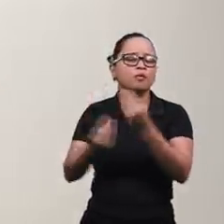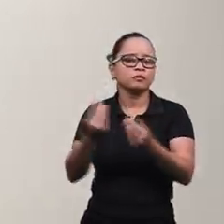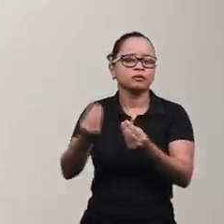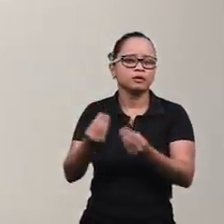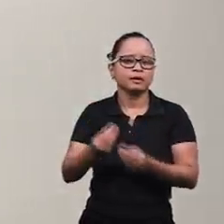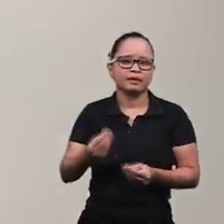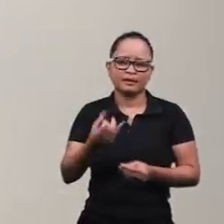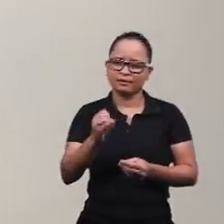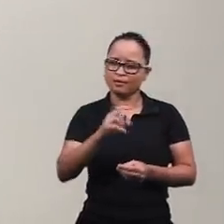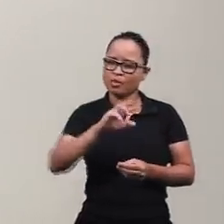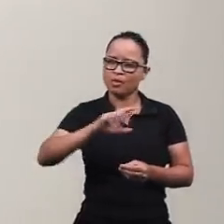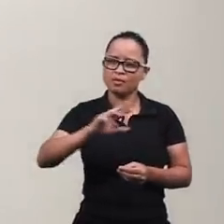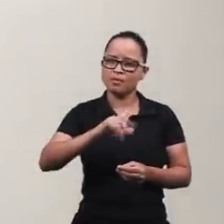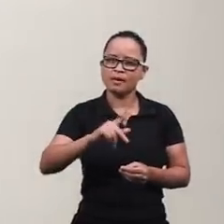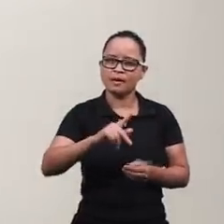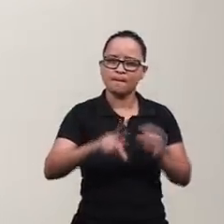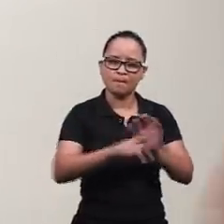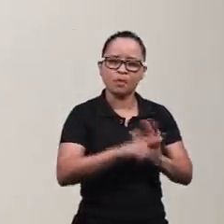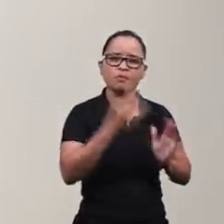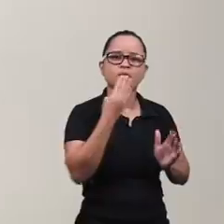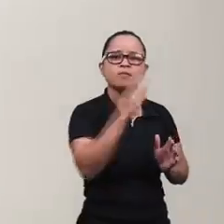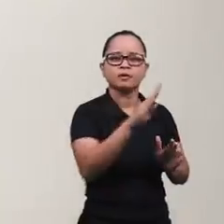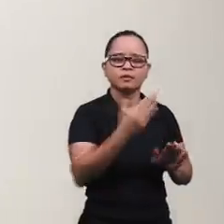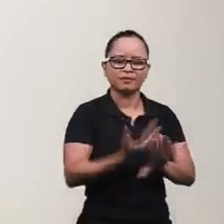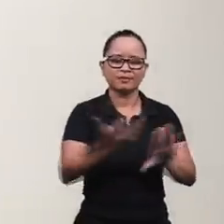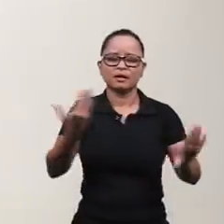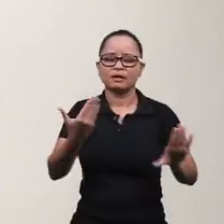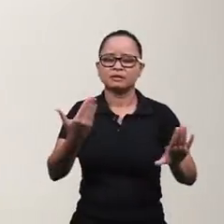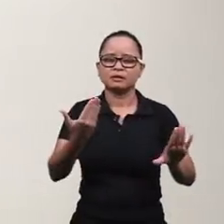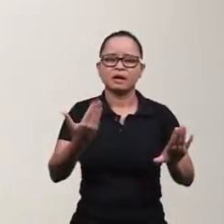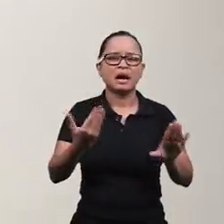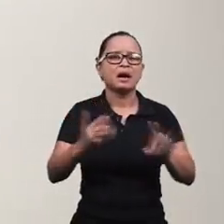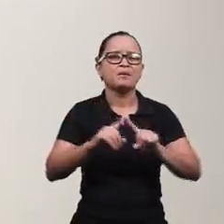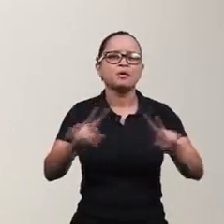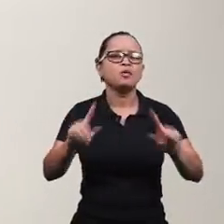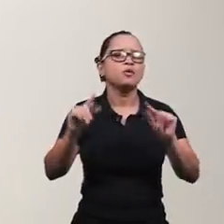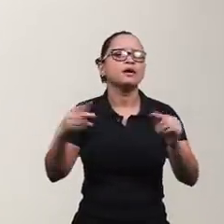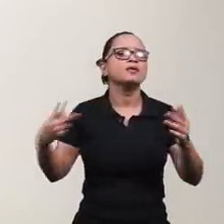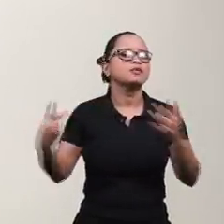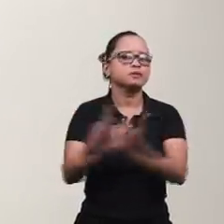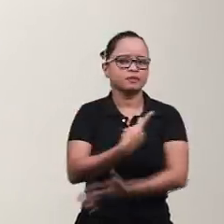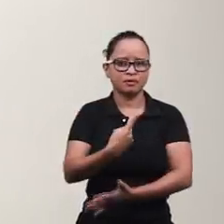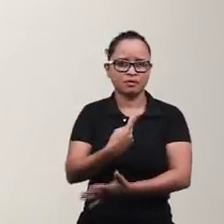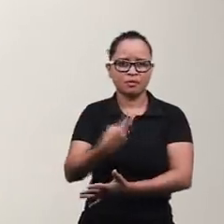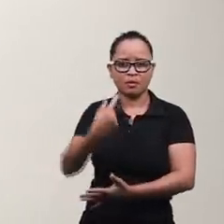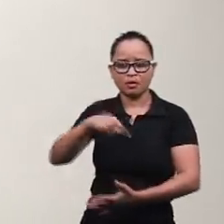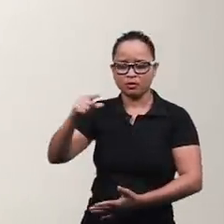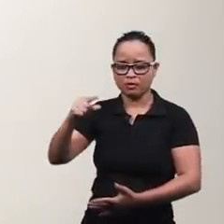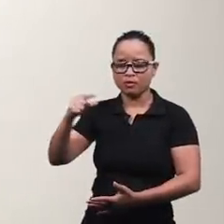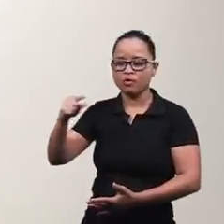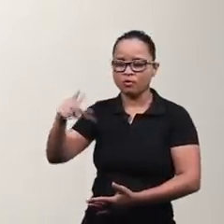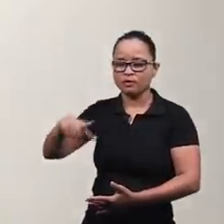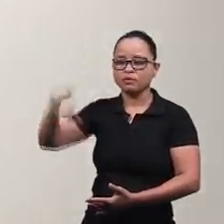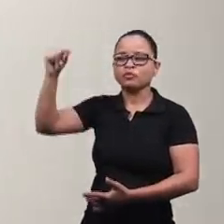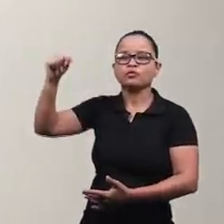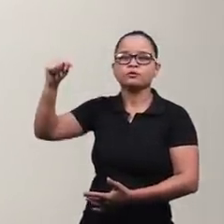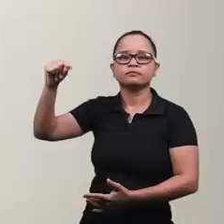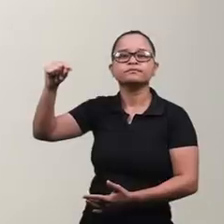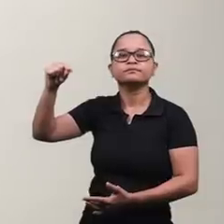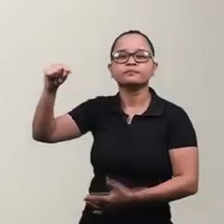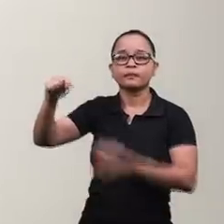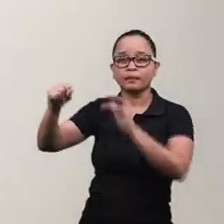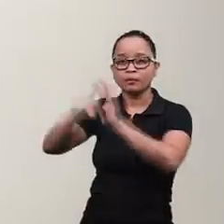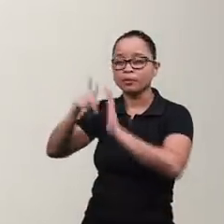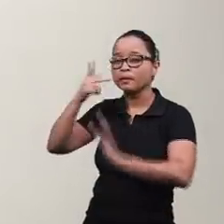se nós não fazemos parte da Promessa nós estamos longe dela que que nos fez chegar a esta eleição